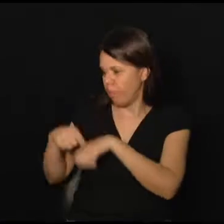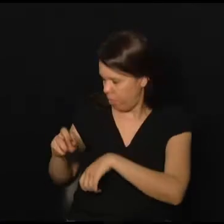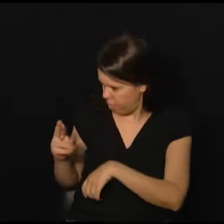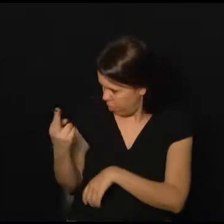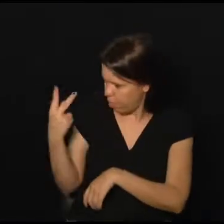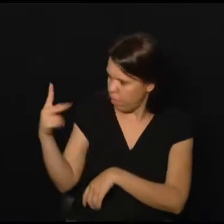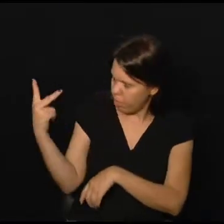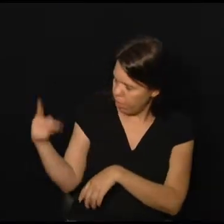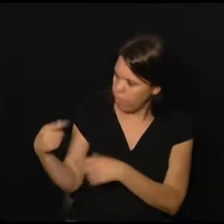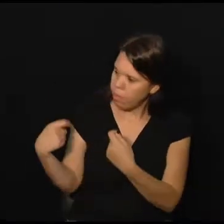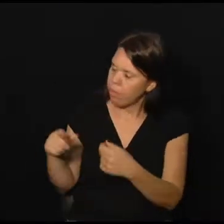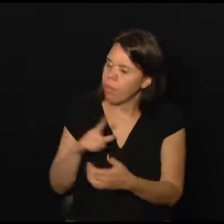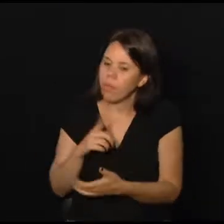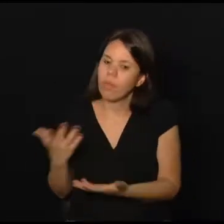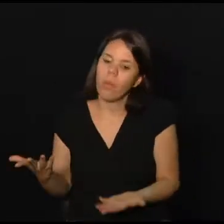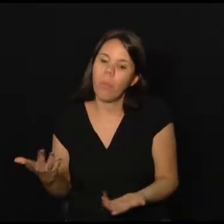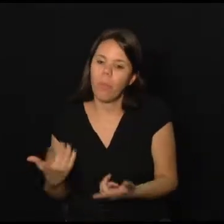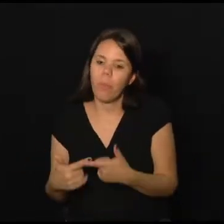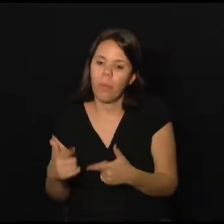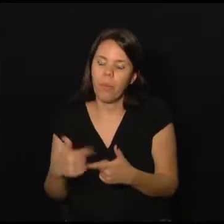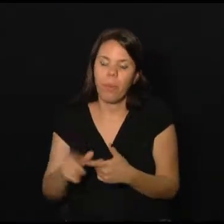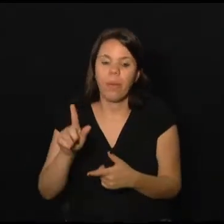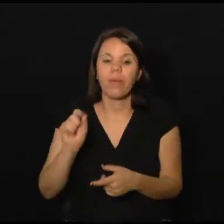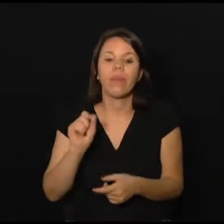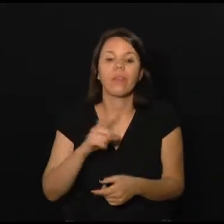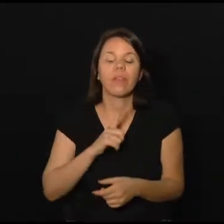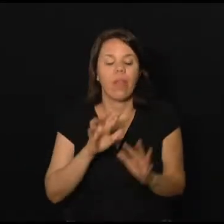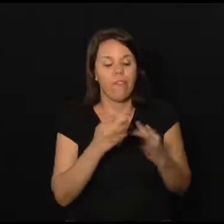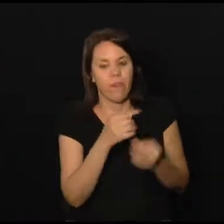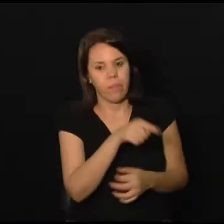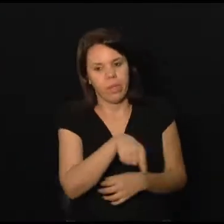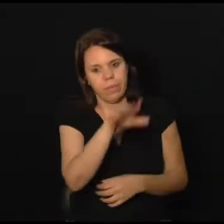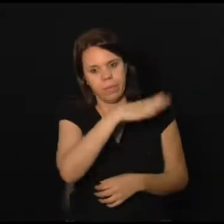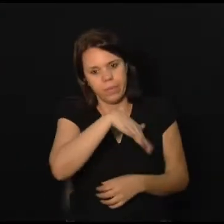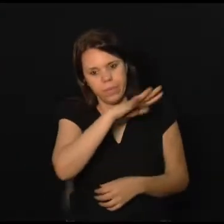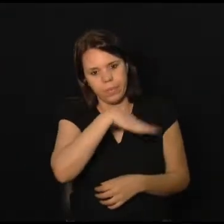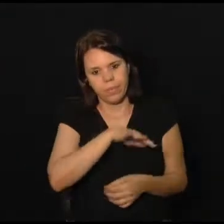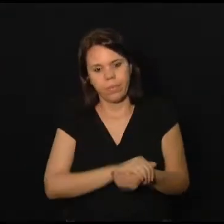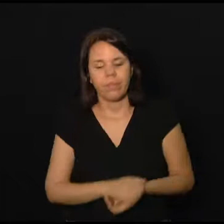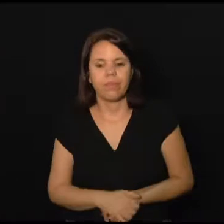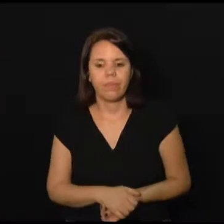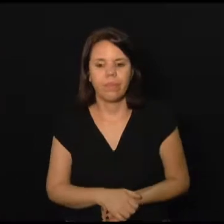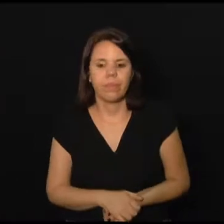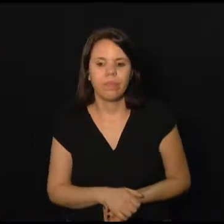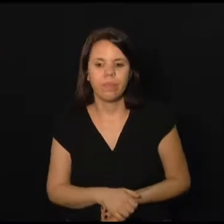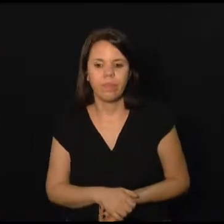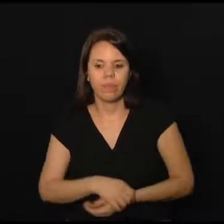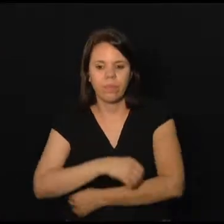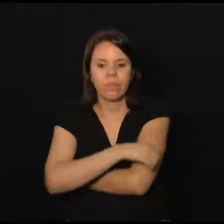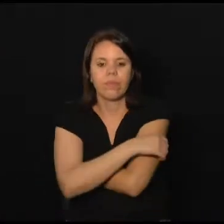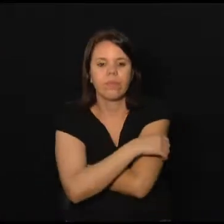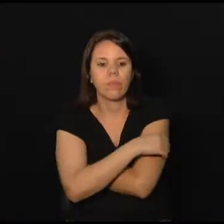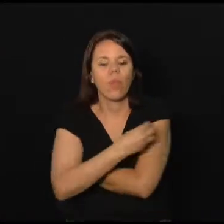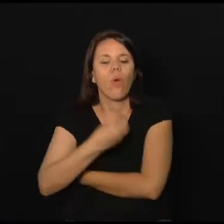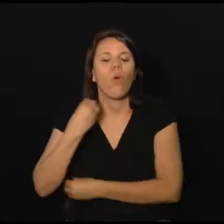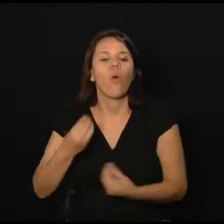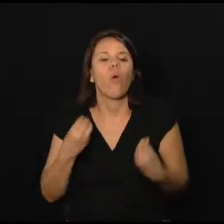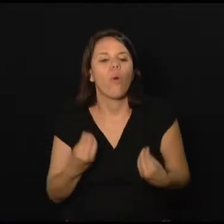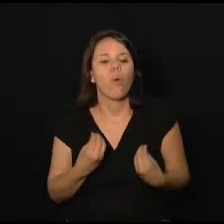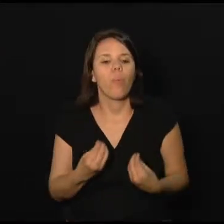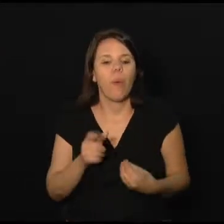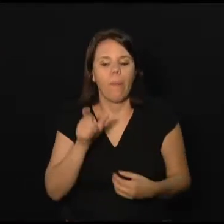sua necessidade. O problema, quem tem, é o familiar. Porque, como o dependente ele entra